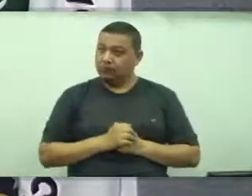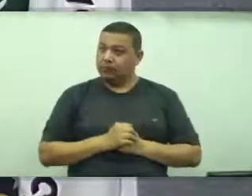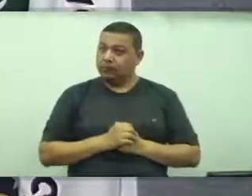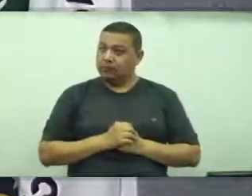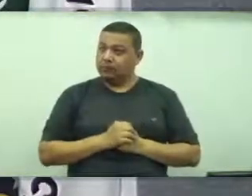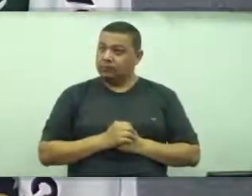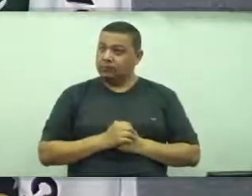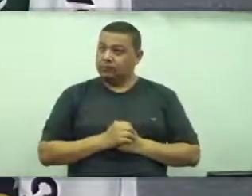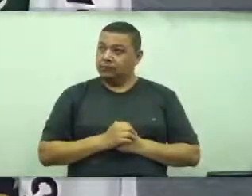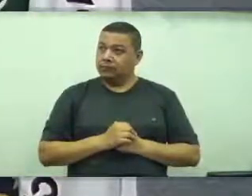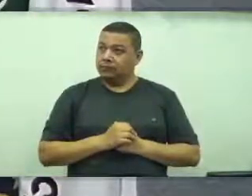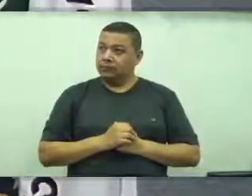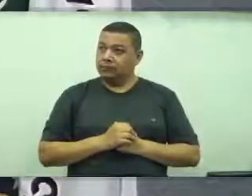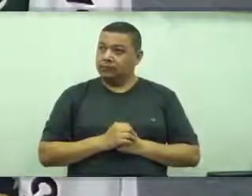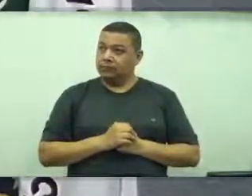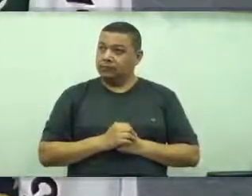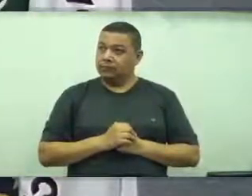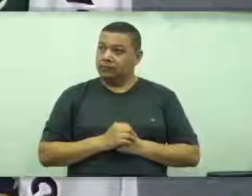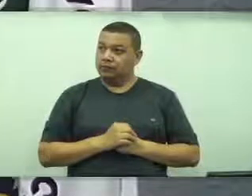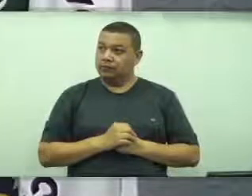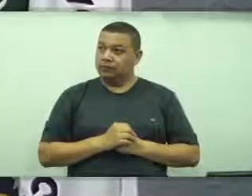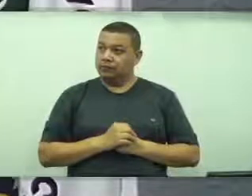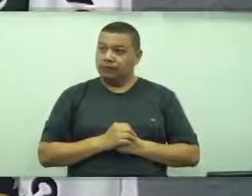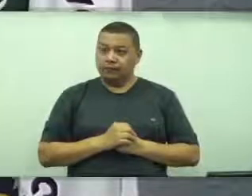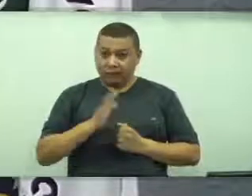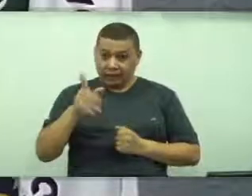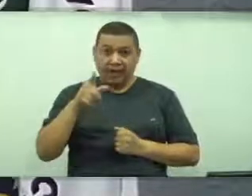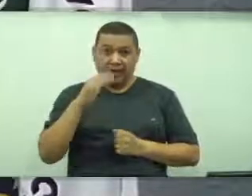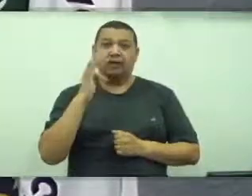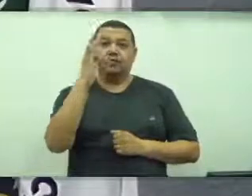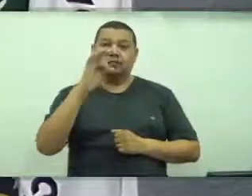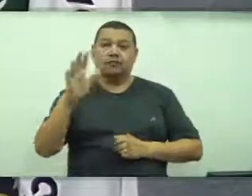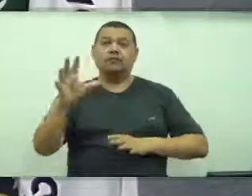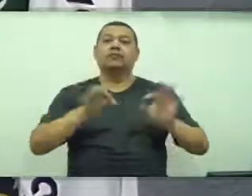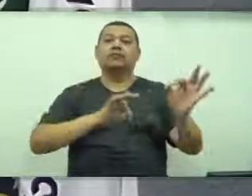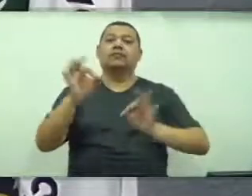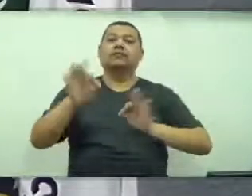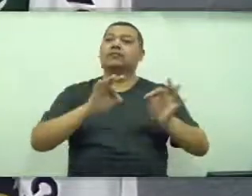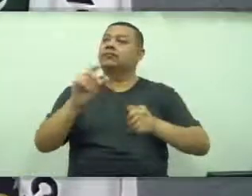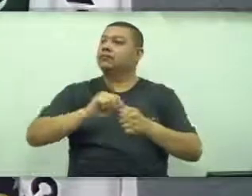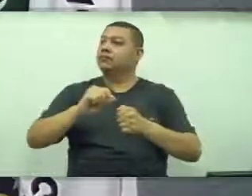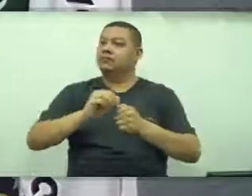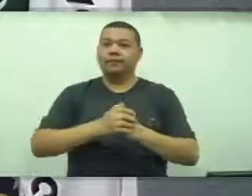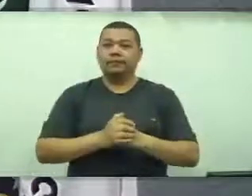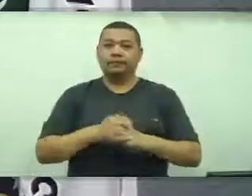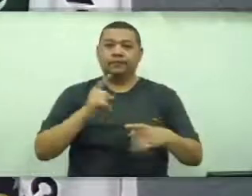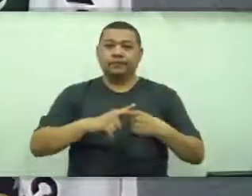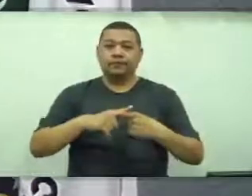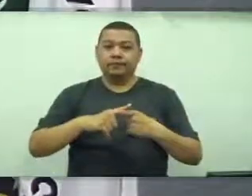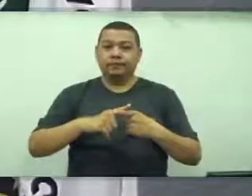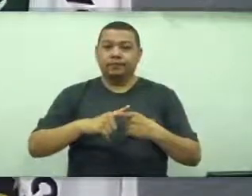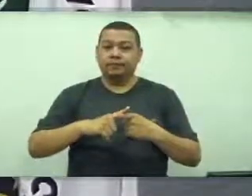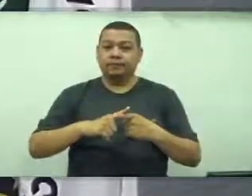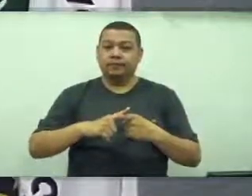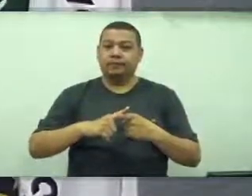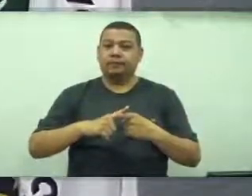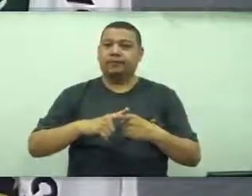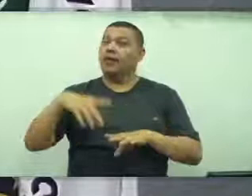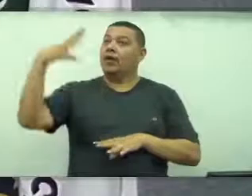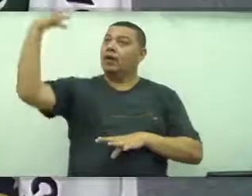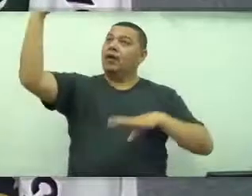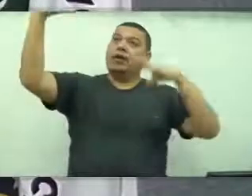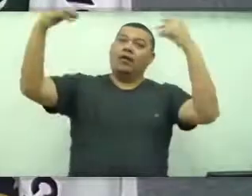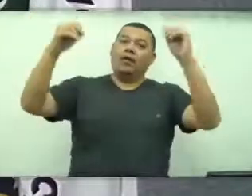pública tivesse no distrito do Riozinho, ele faria um projeto para fazer uma iluminação 100% de LED